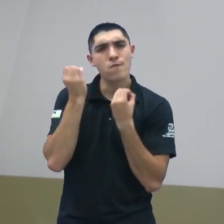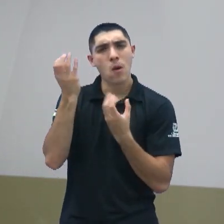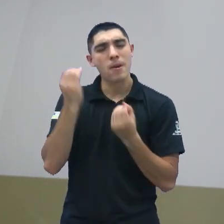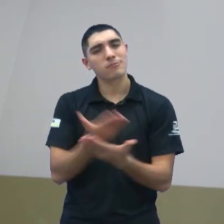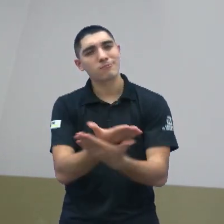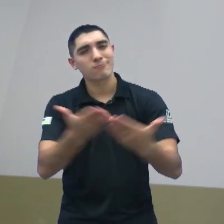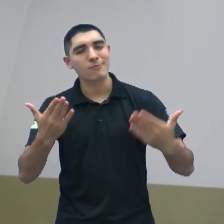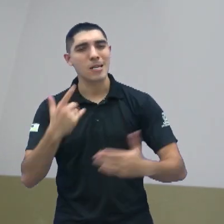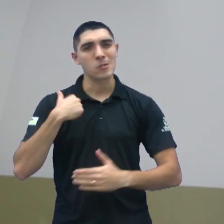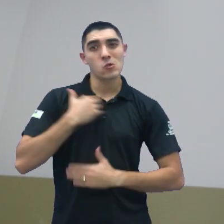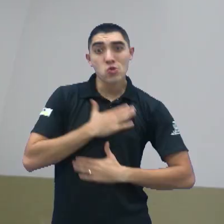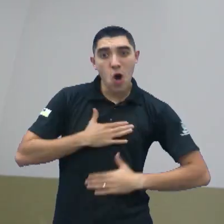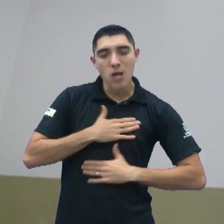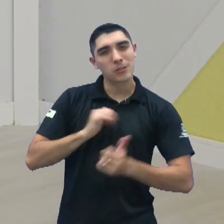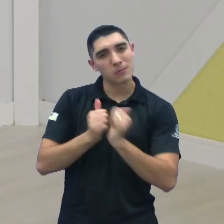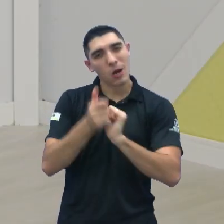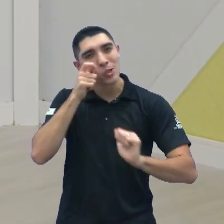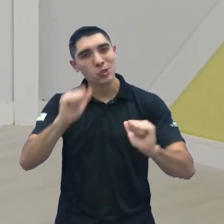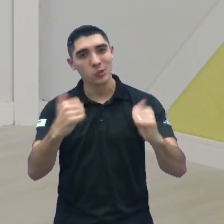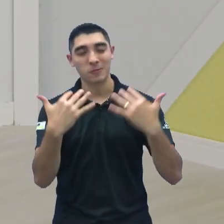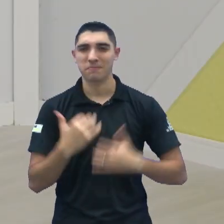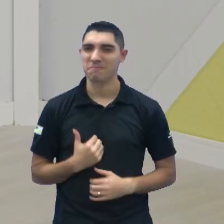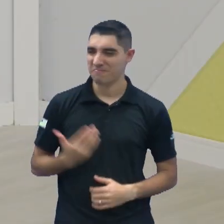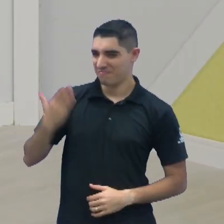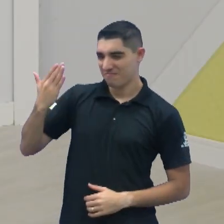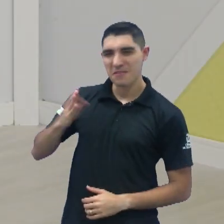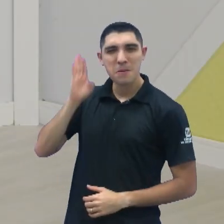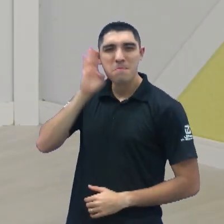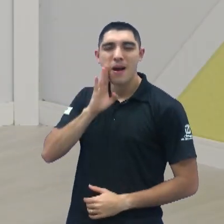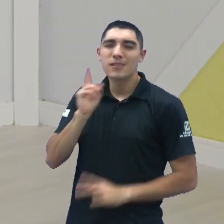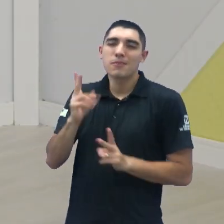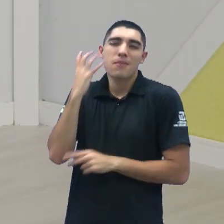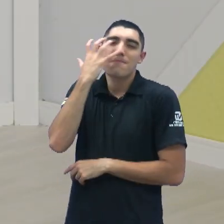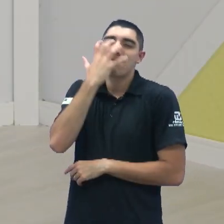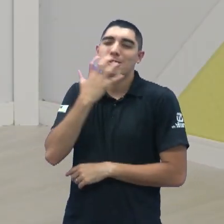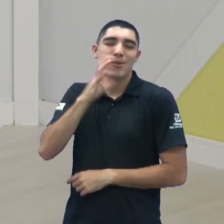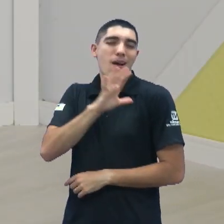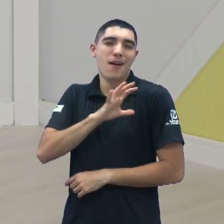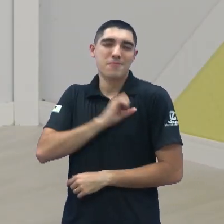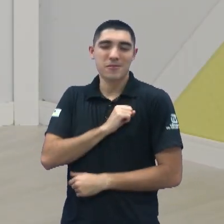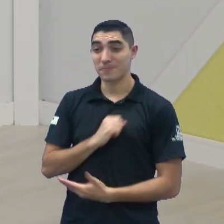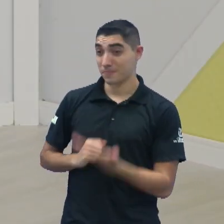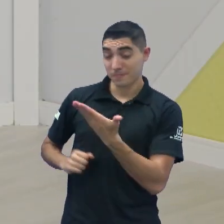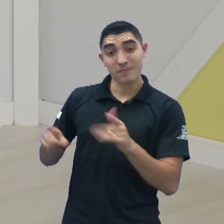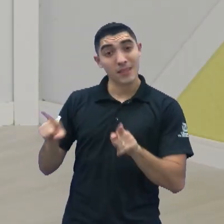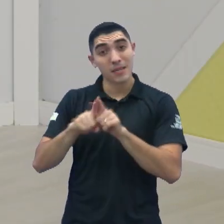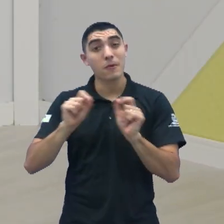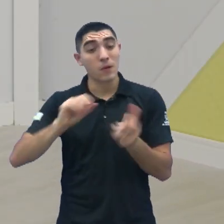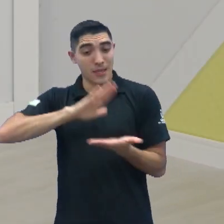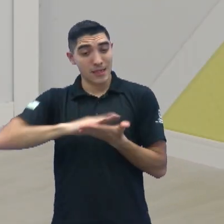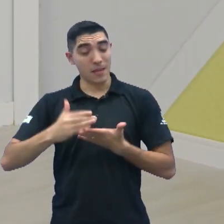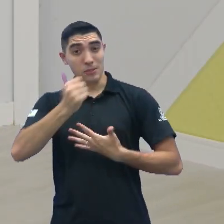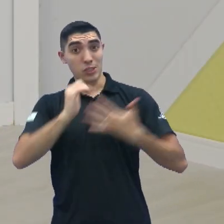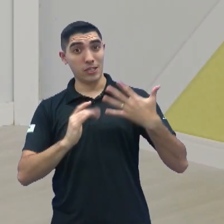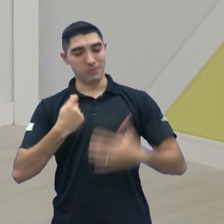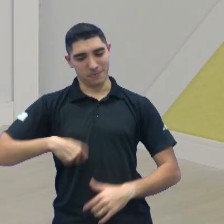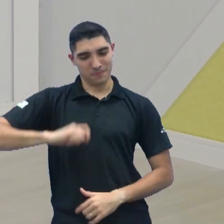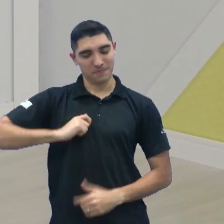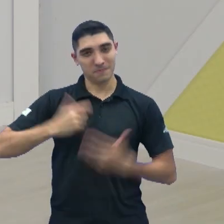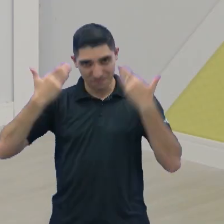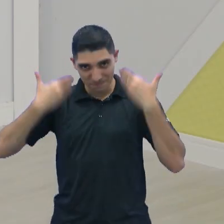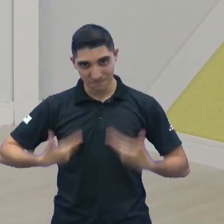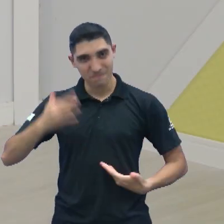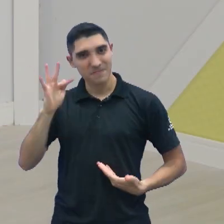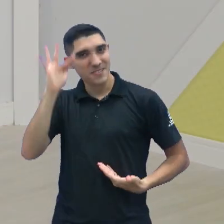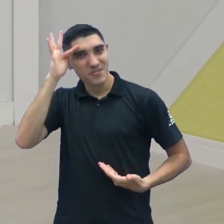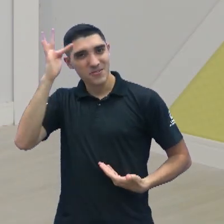corações de quem está nos assistindo. Esse é o Paulito apaixonado, hein? E aqui com a gente também o nosso intérprete de Libras, o nosso querido